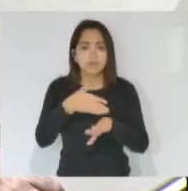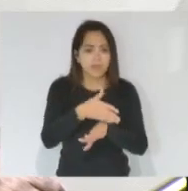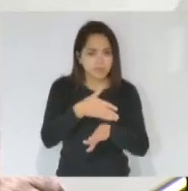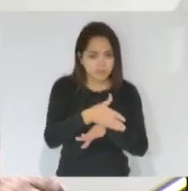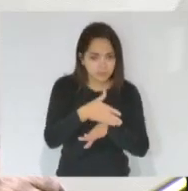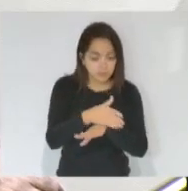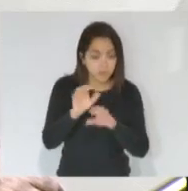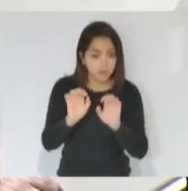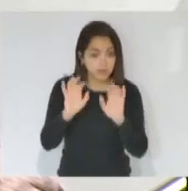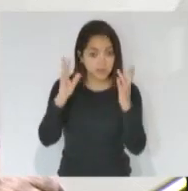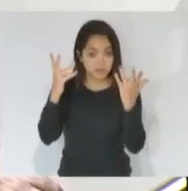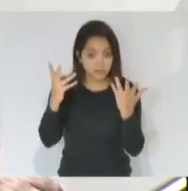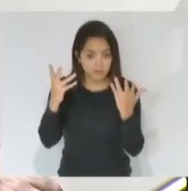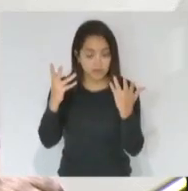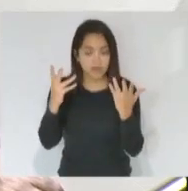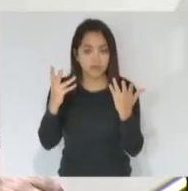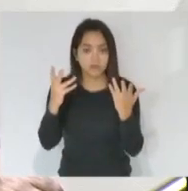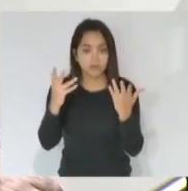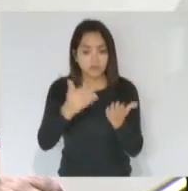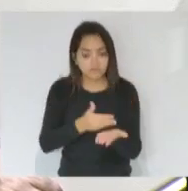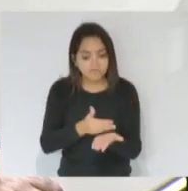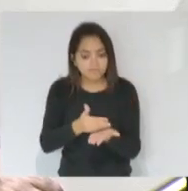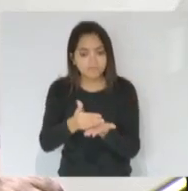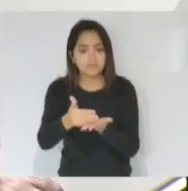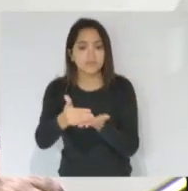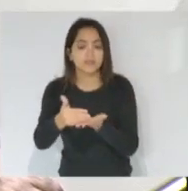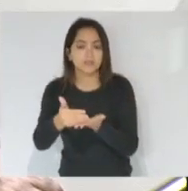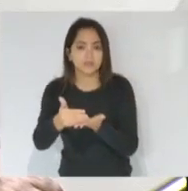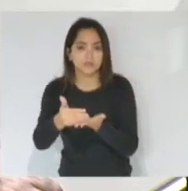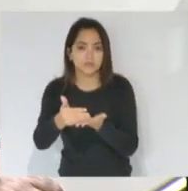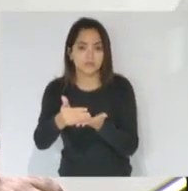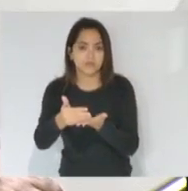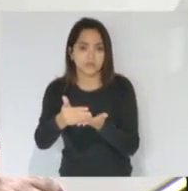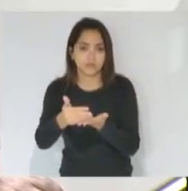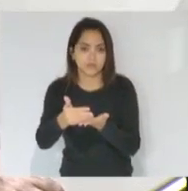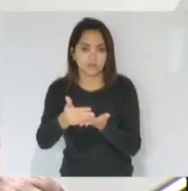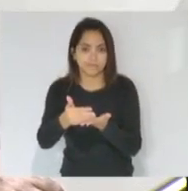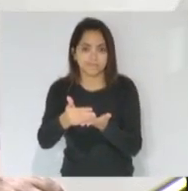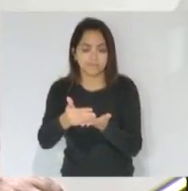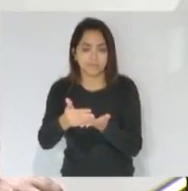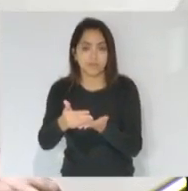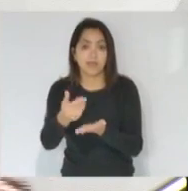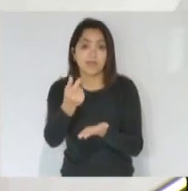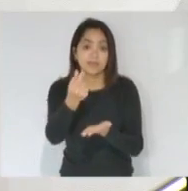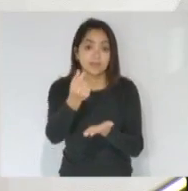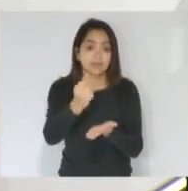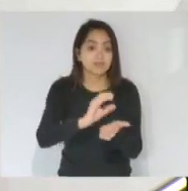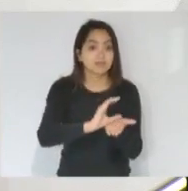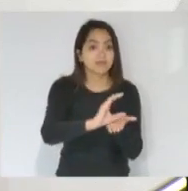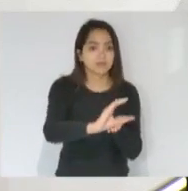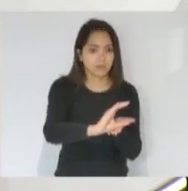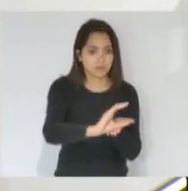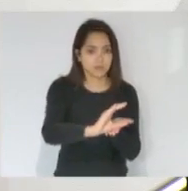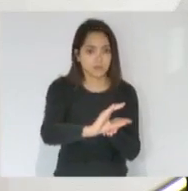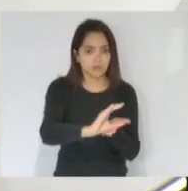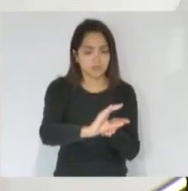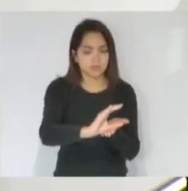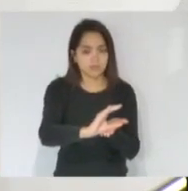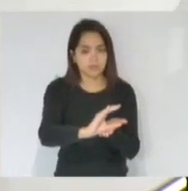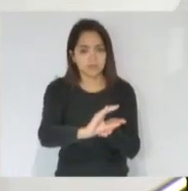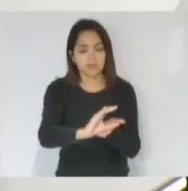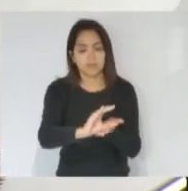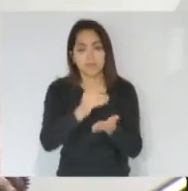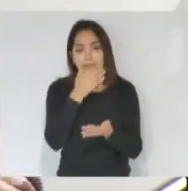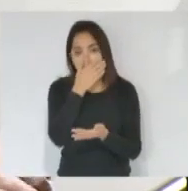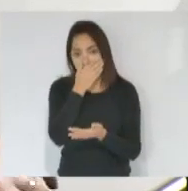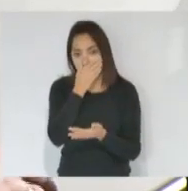evento que significa o início da aplicação destes recursos. De hora em diante,